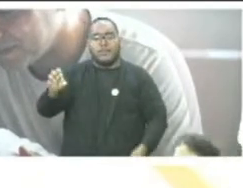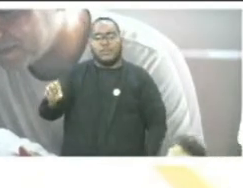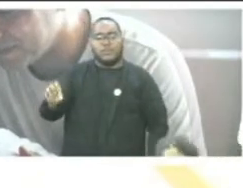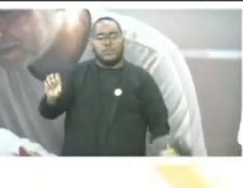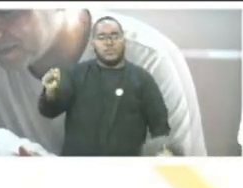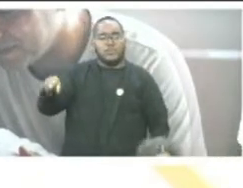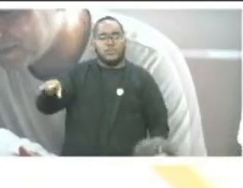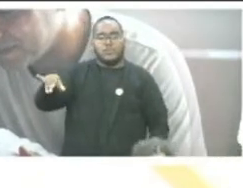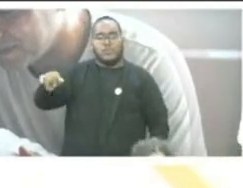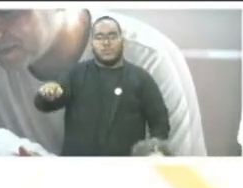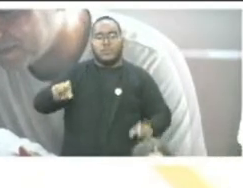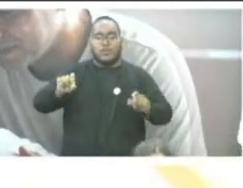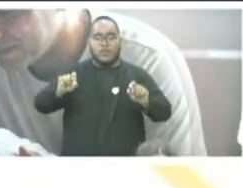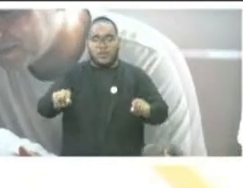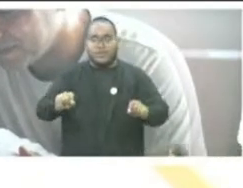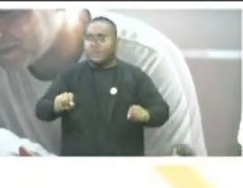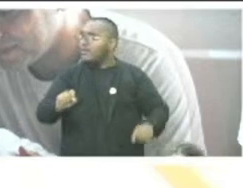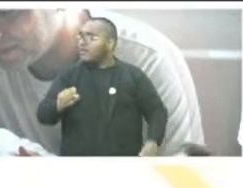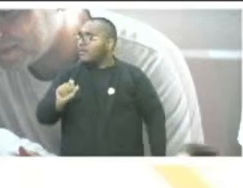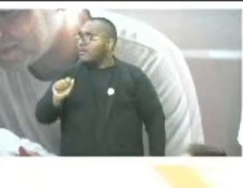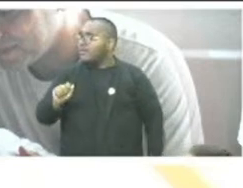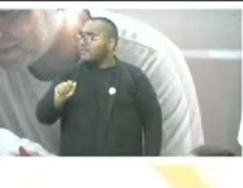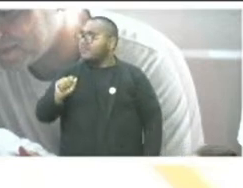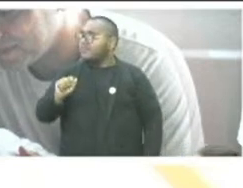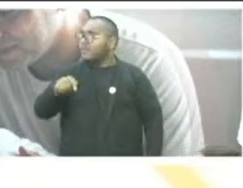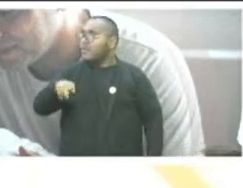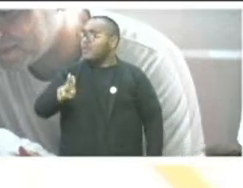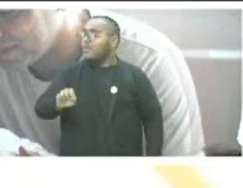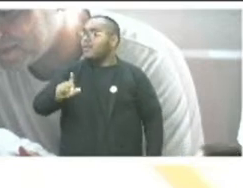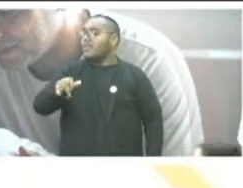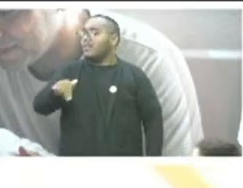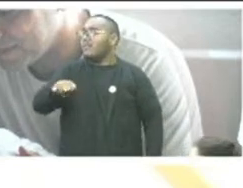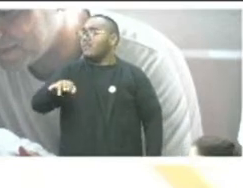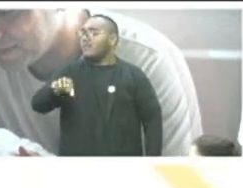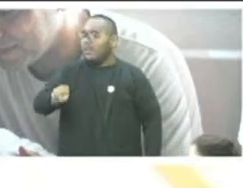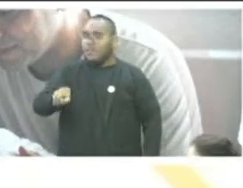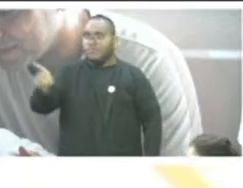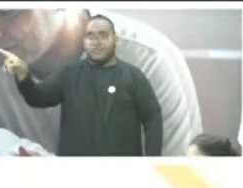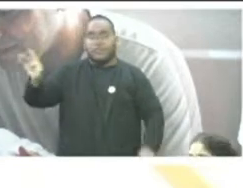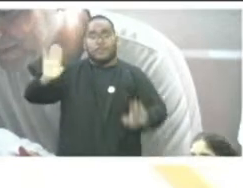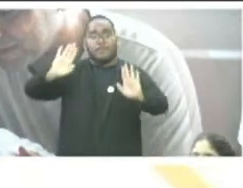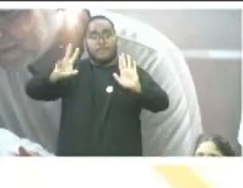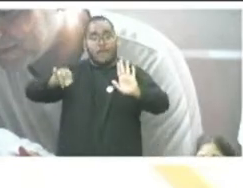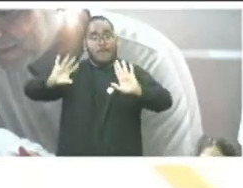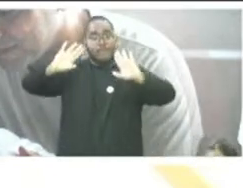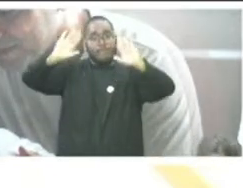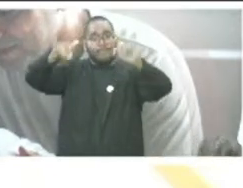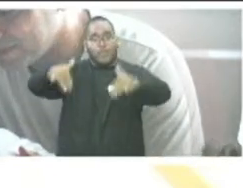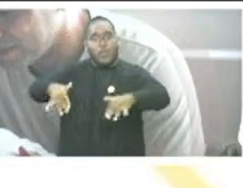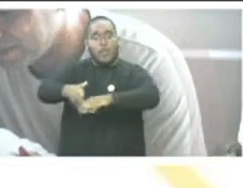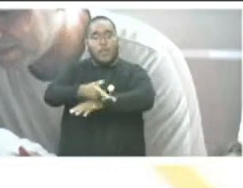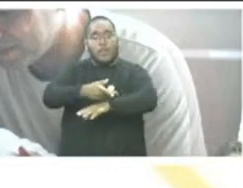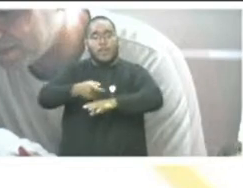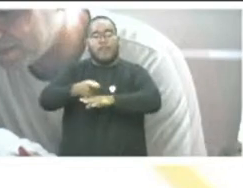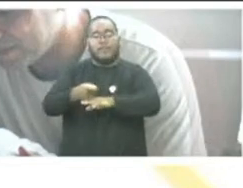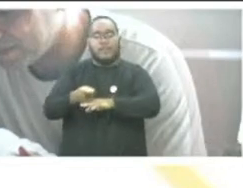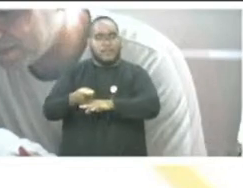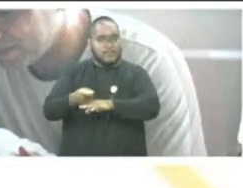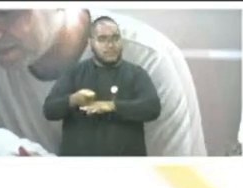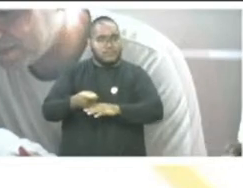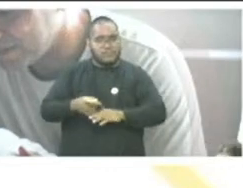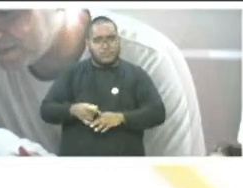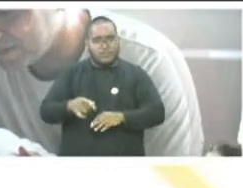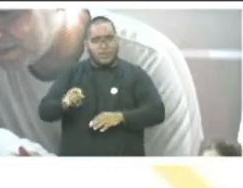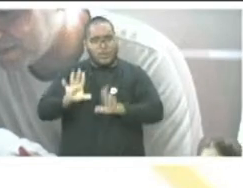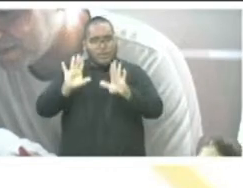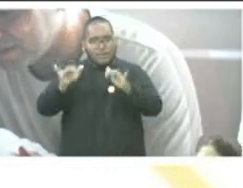a Qualinel. Então, a Qualinel, já na sua terceira etapa, vai focar nessa qualificação do recém-nascido, prematuro,